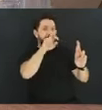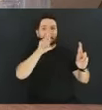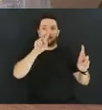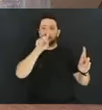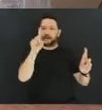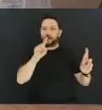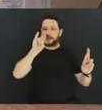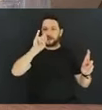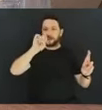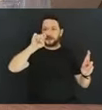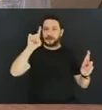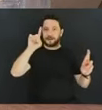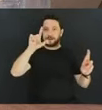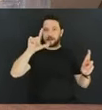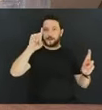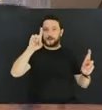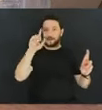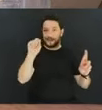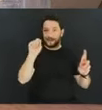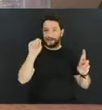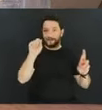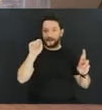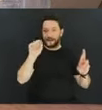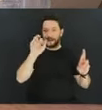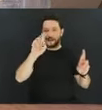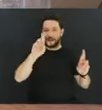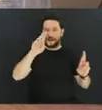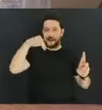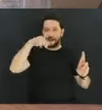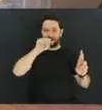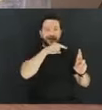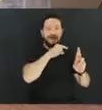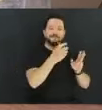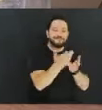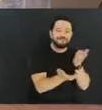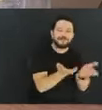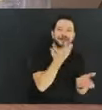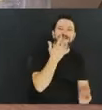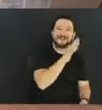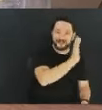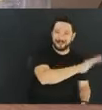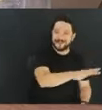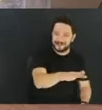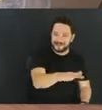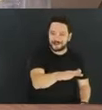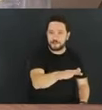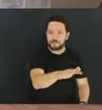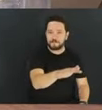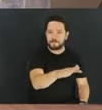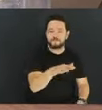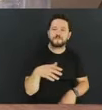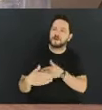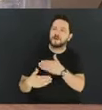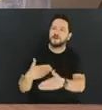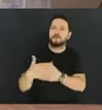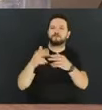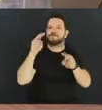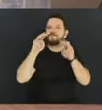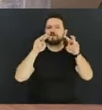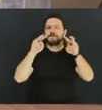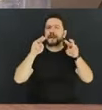no atendimento à criança, partiu-se também da necessidade em atender a família. E